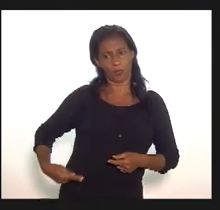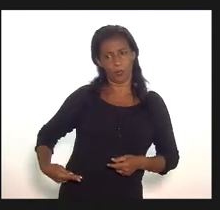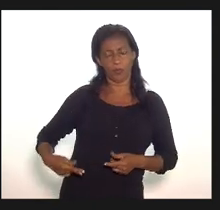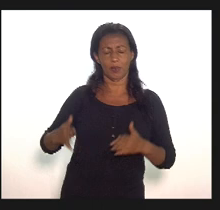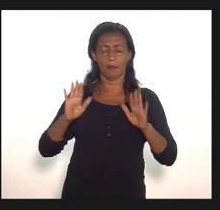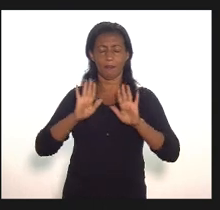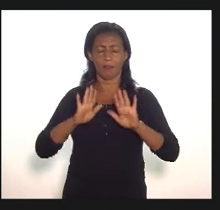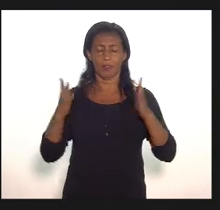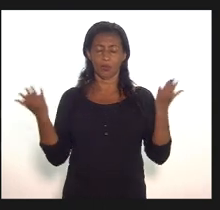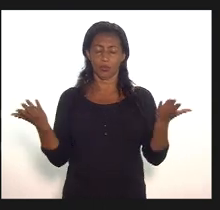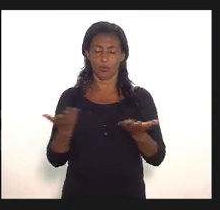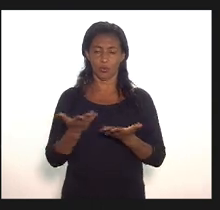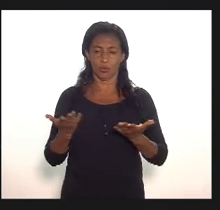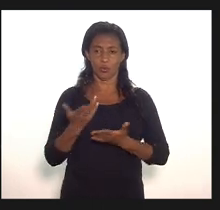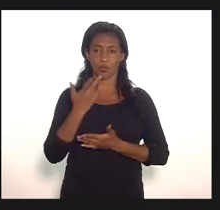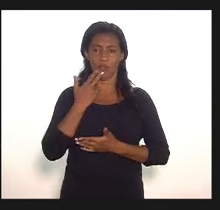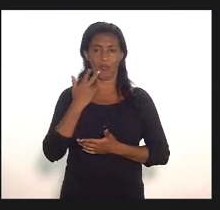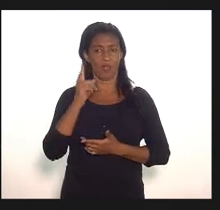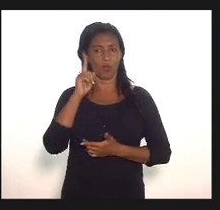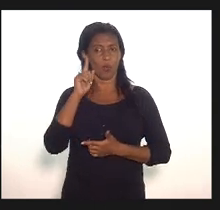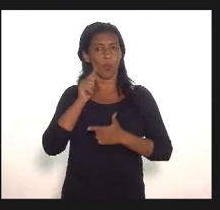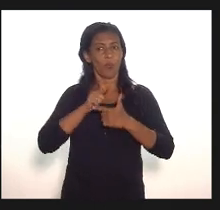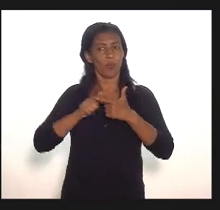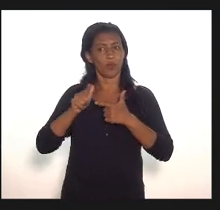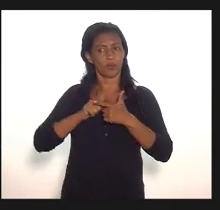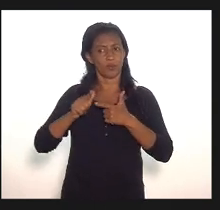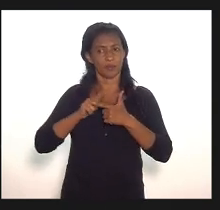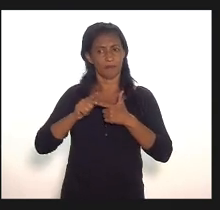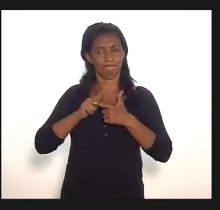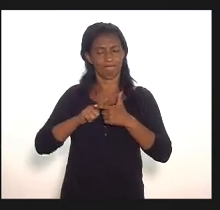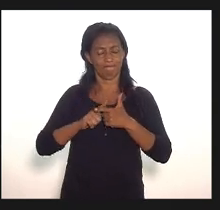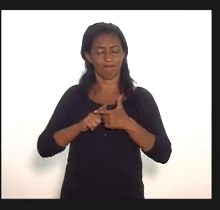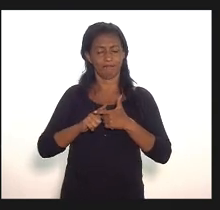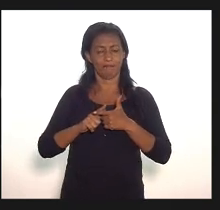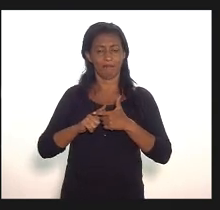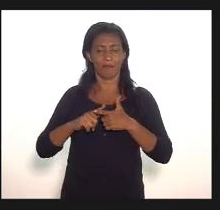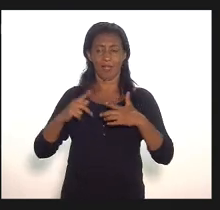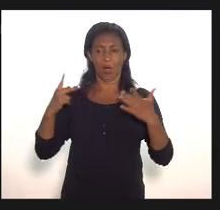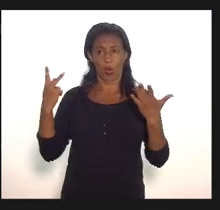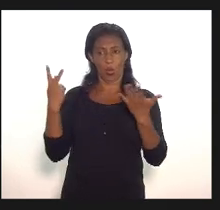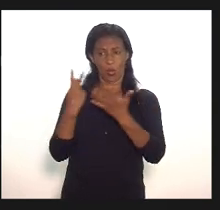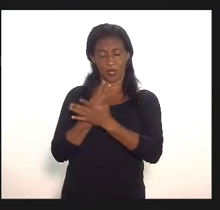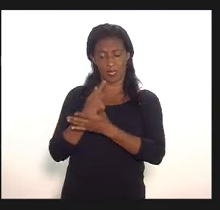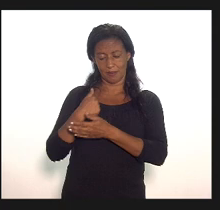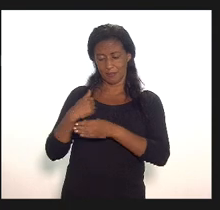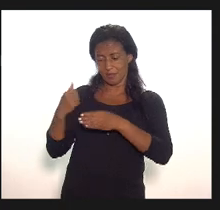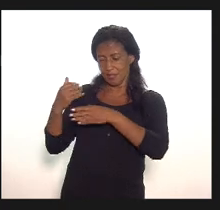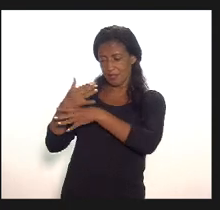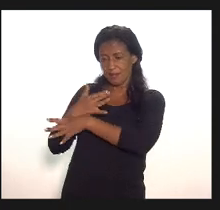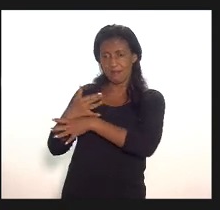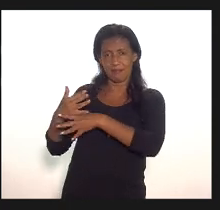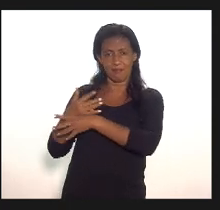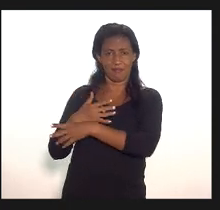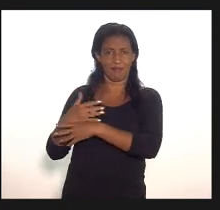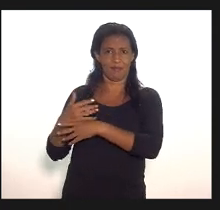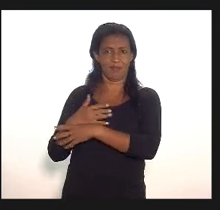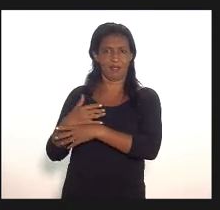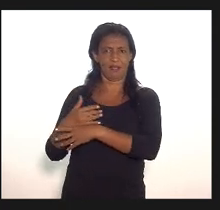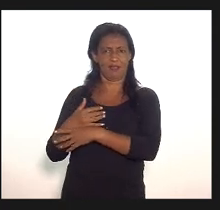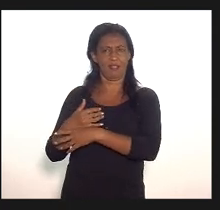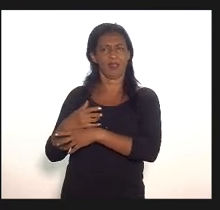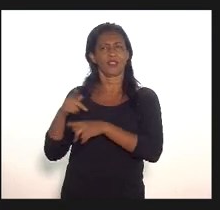hoje venho falar de um problema que está acontecendo na minha cidade e que com certeza também